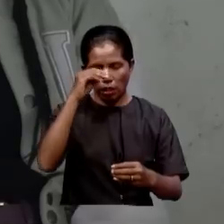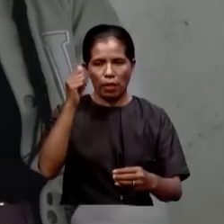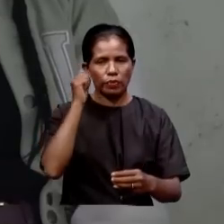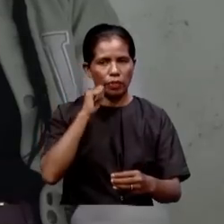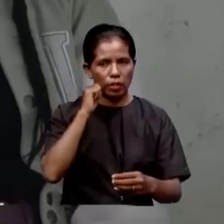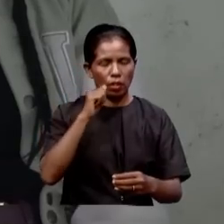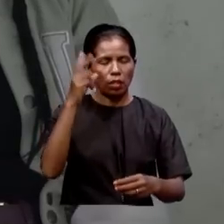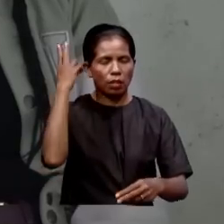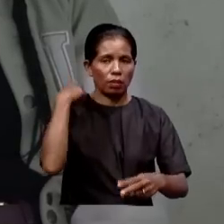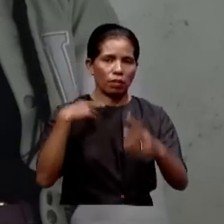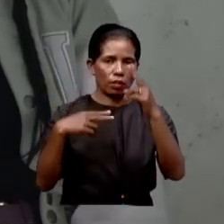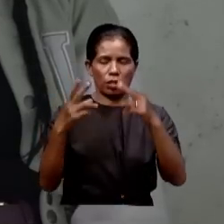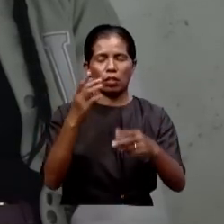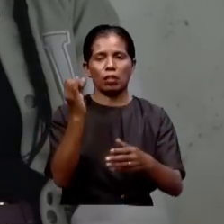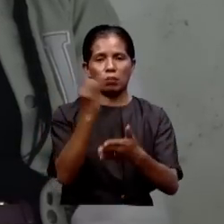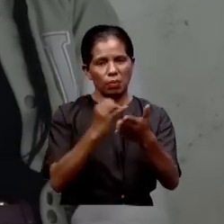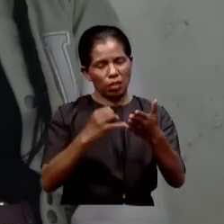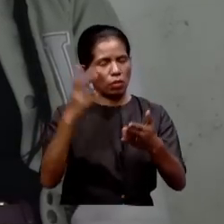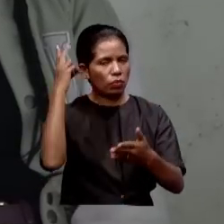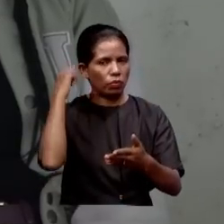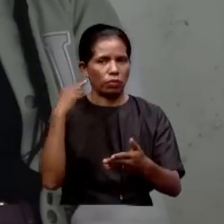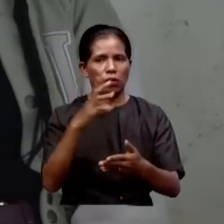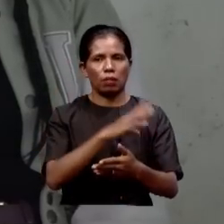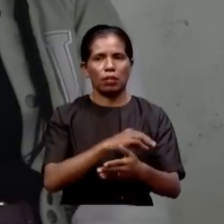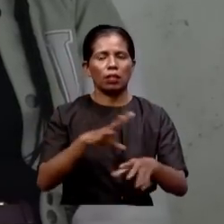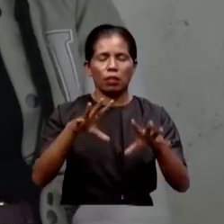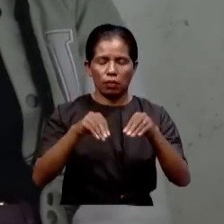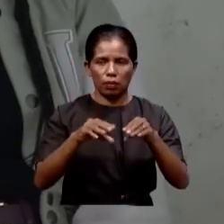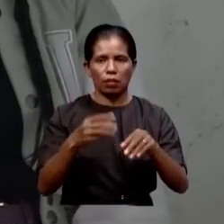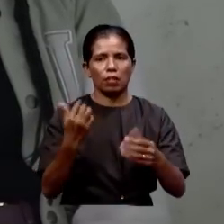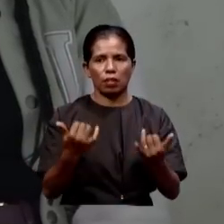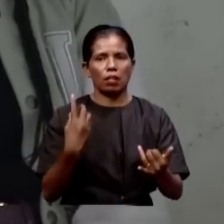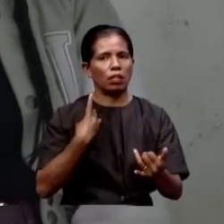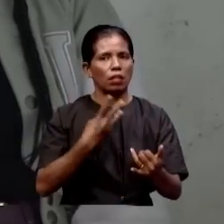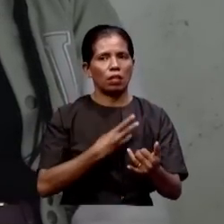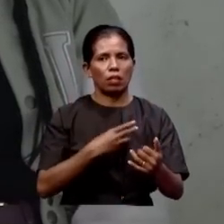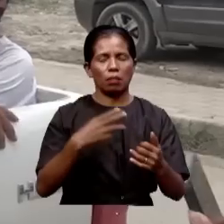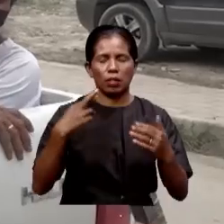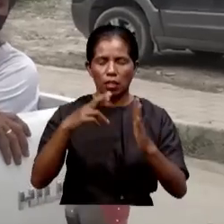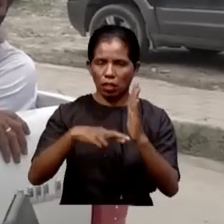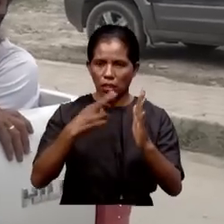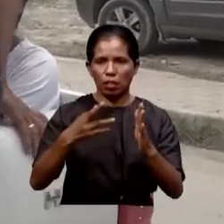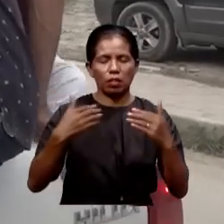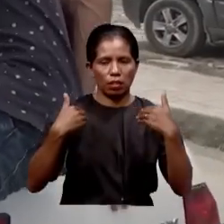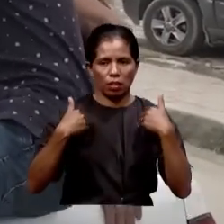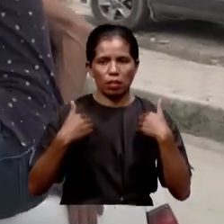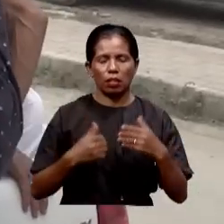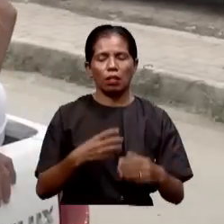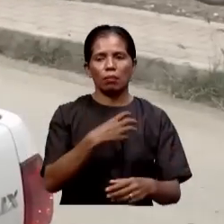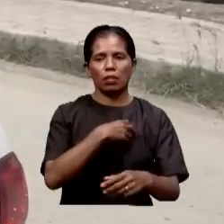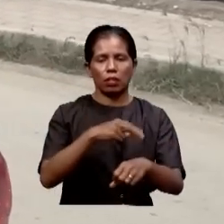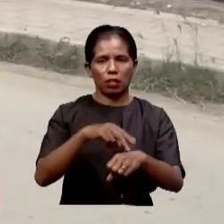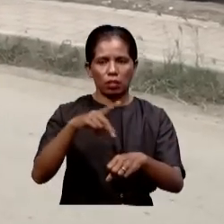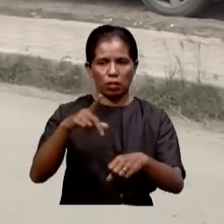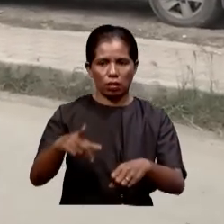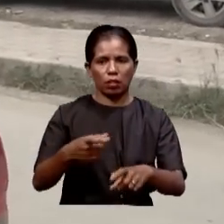fuk, sedangkan kau naba salonnya, ini pun kami lokem lokemos masas. Mebe iya ni kami lokem kami kriteria iya. Polícia Nacional